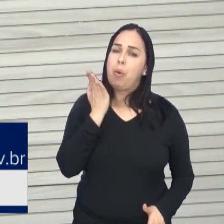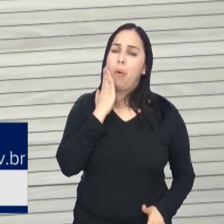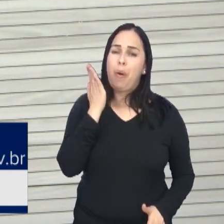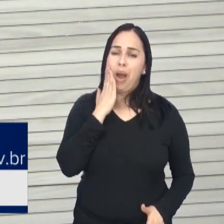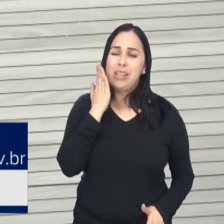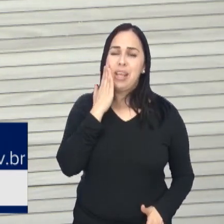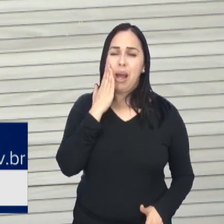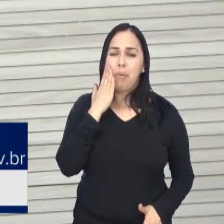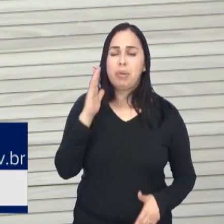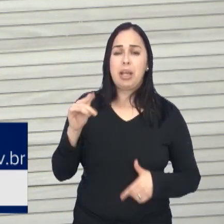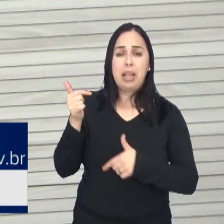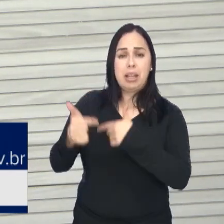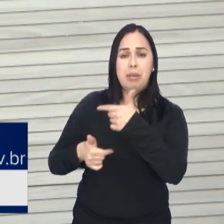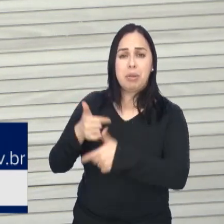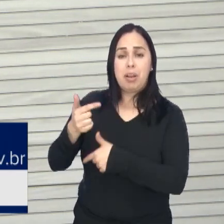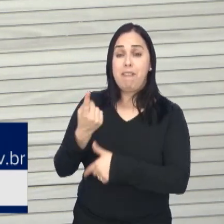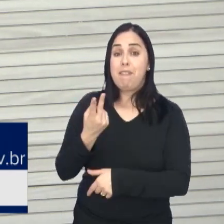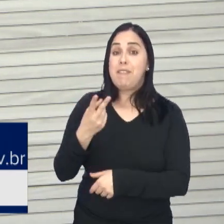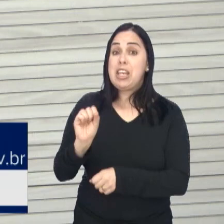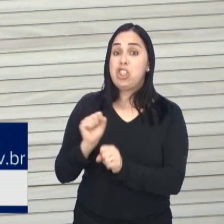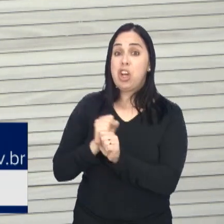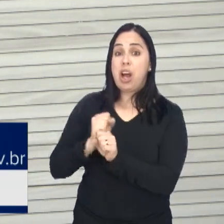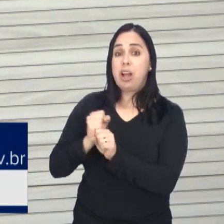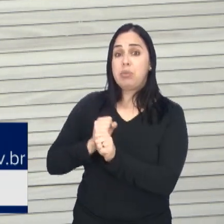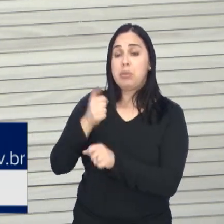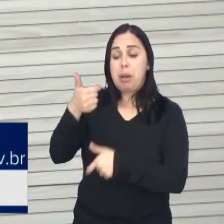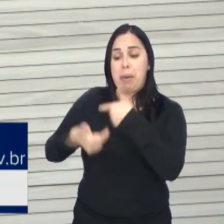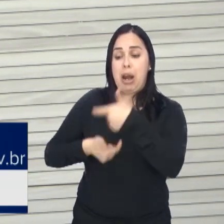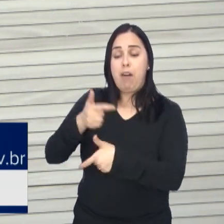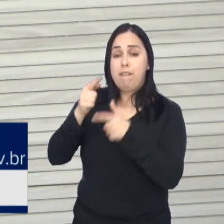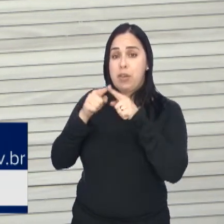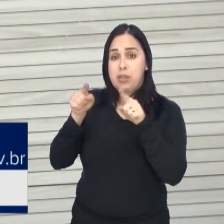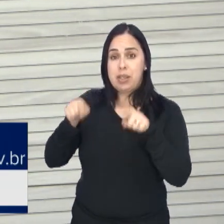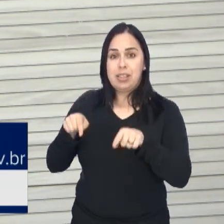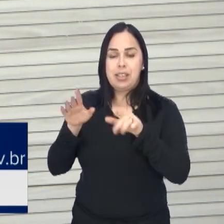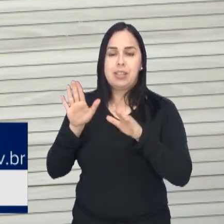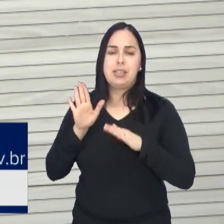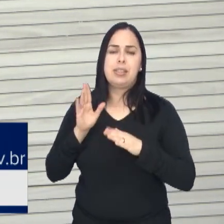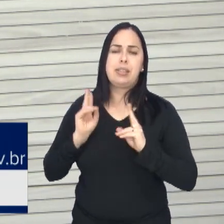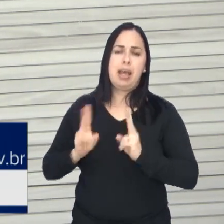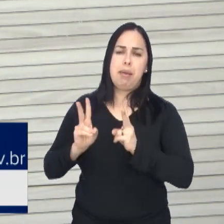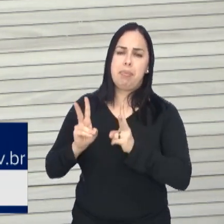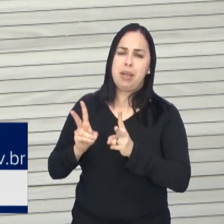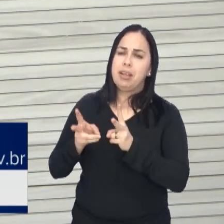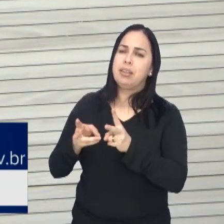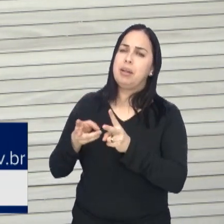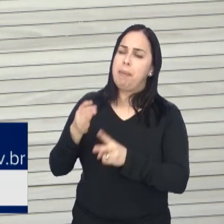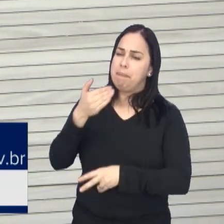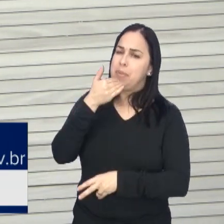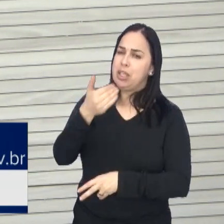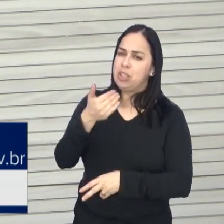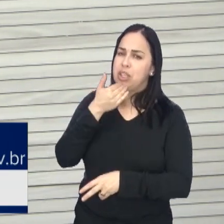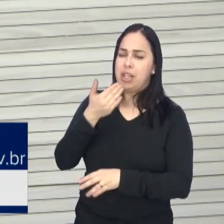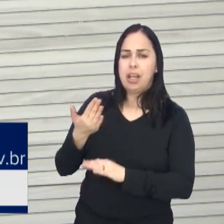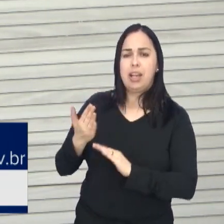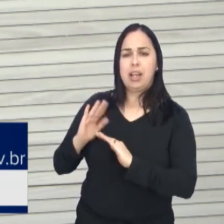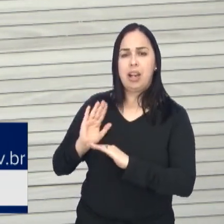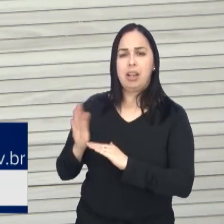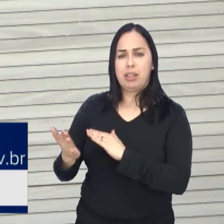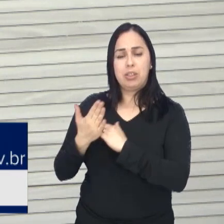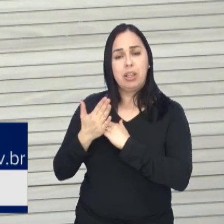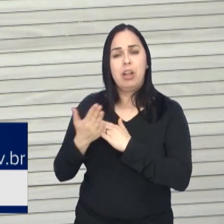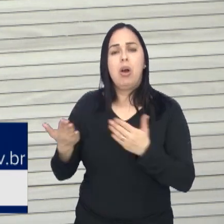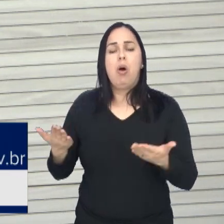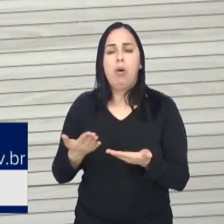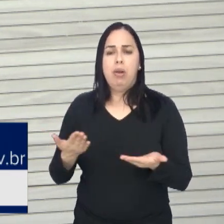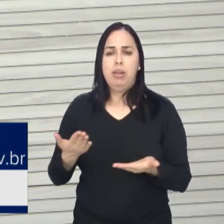Câmara Municipal aqui por 20 anos, sempre muito atento às nossas solicitações. O Elias nos deixou no dia de hoje,